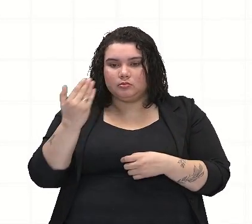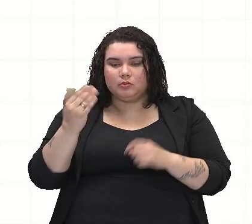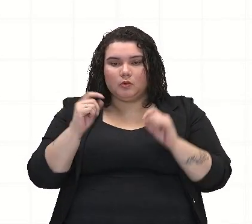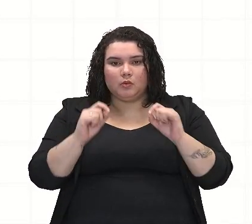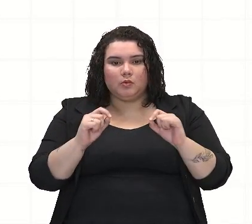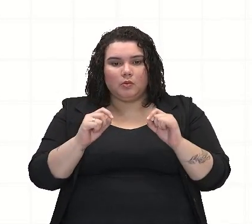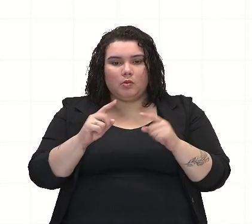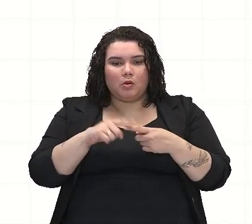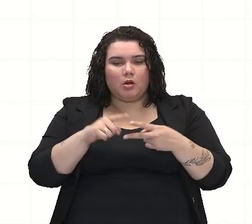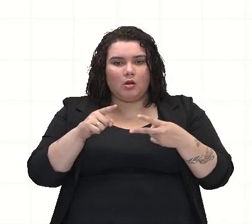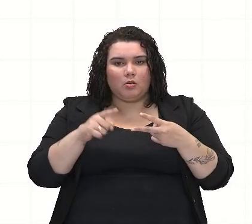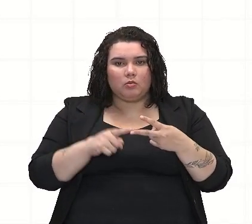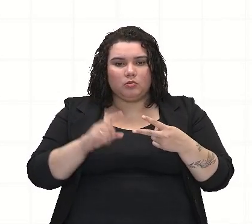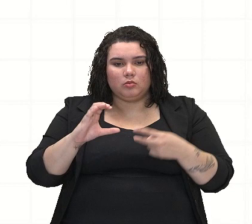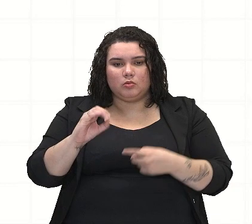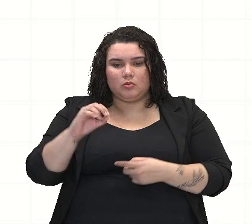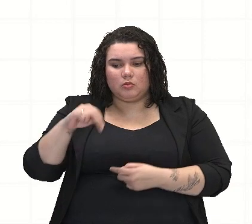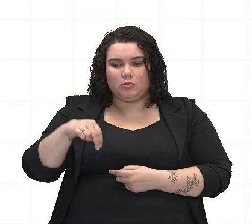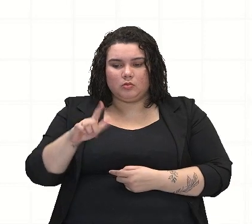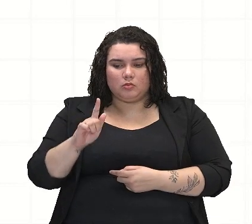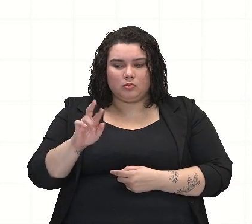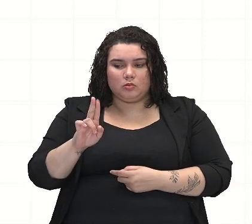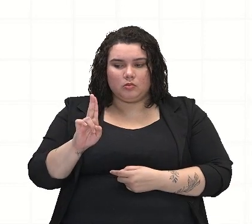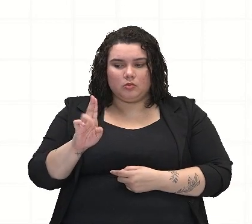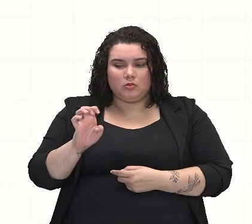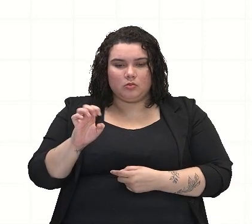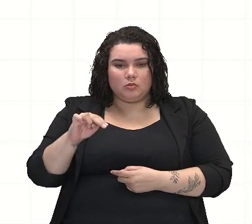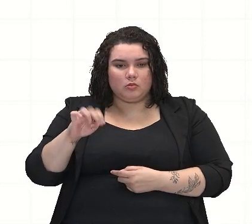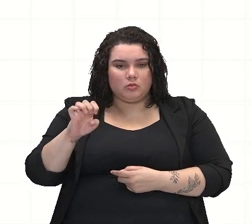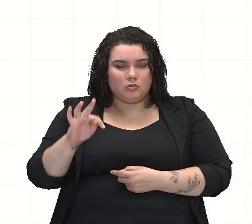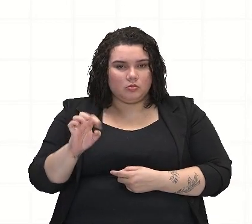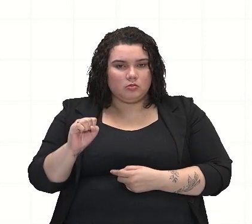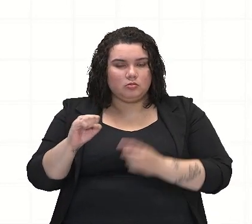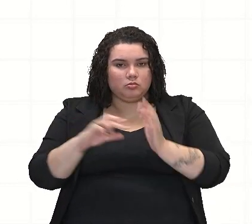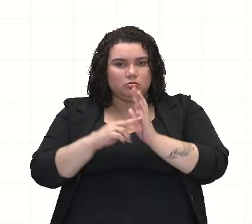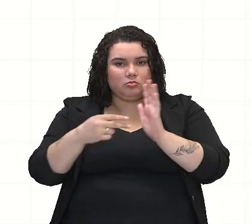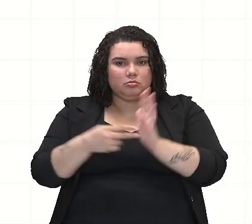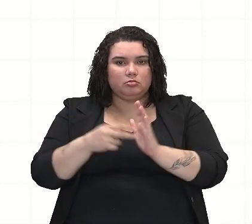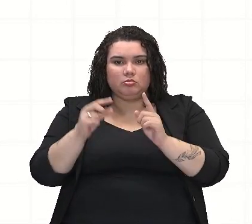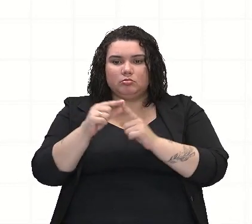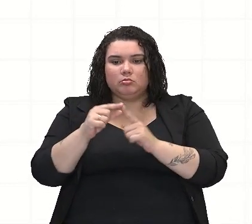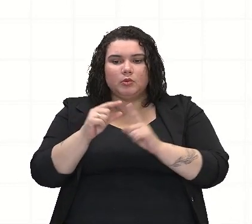são ângulos congruentes? O que, que significa a palavra congruente? Né?